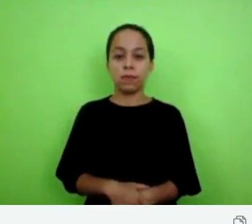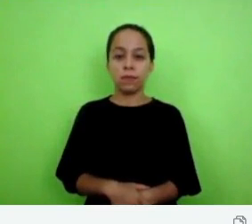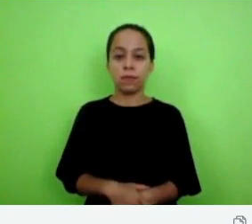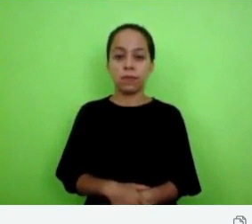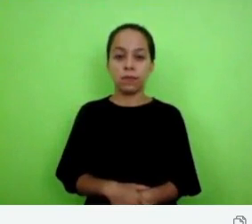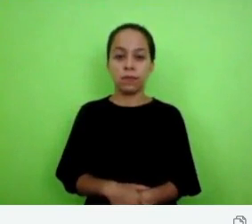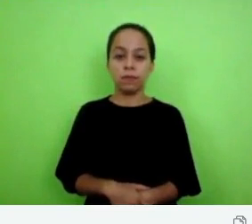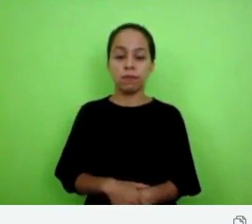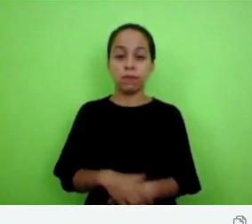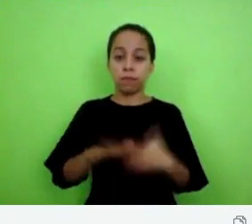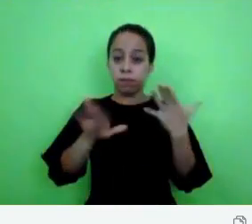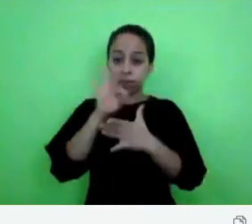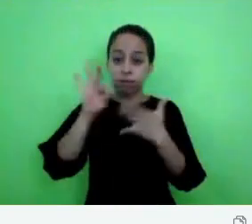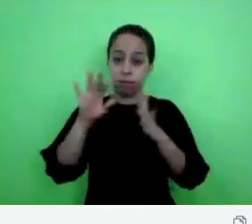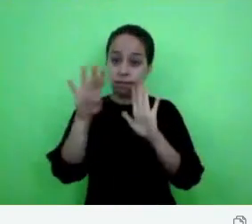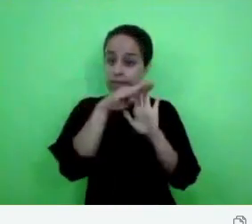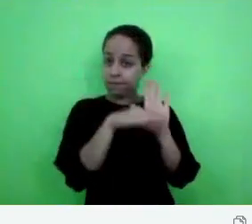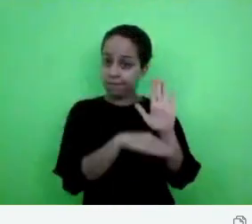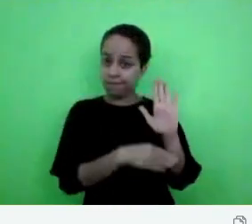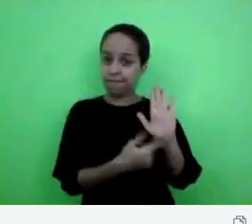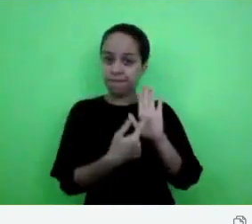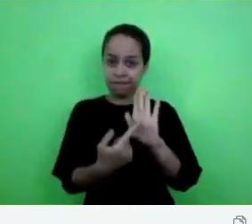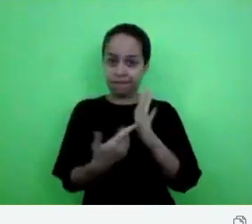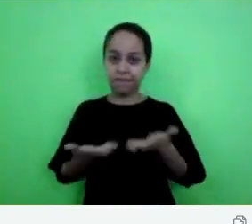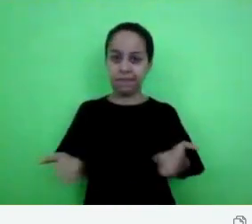Vamos gerar a lista.